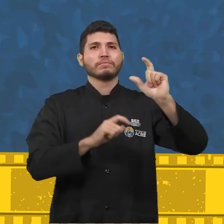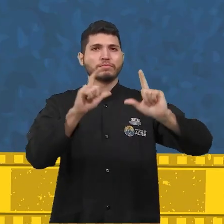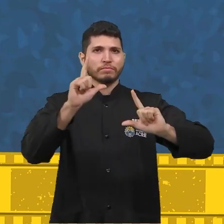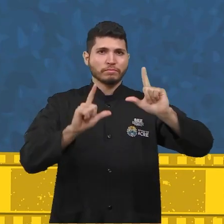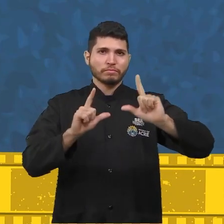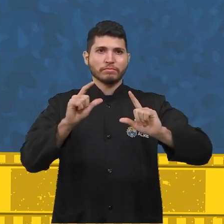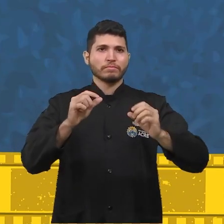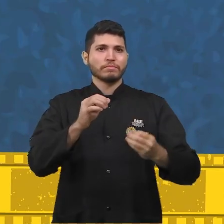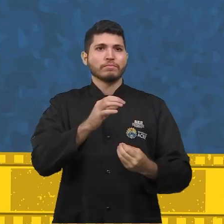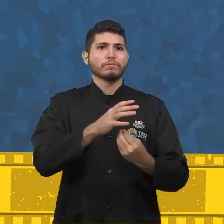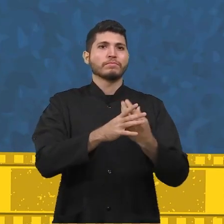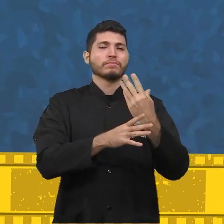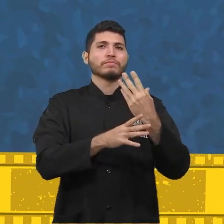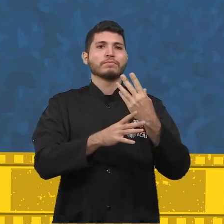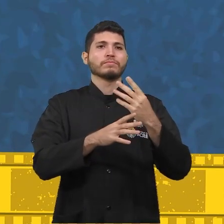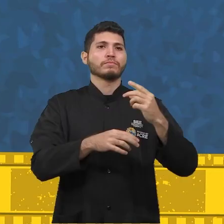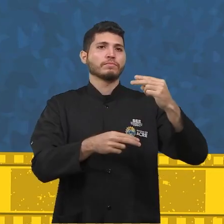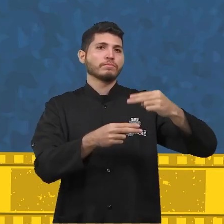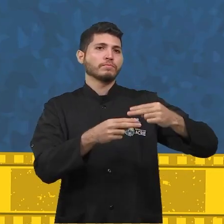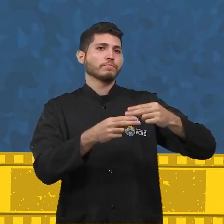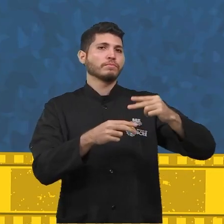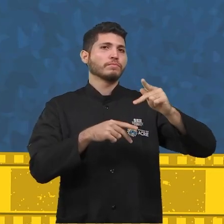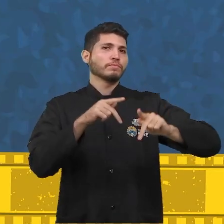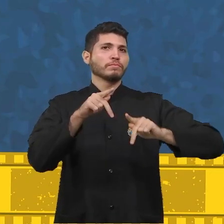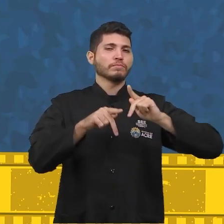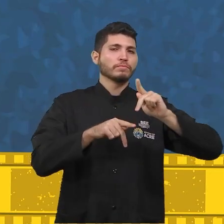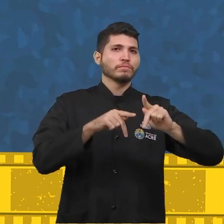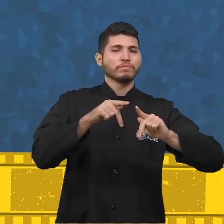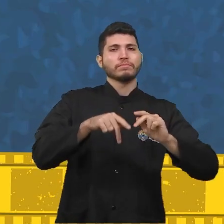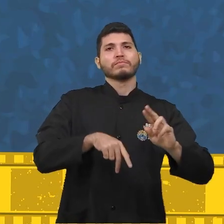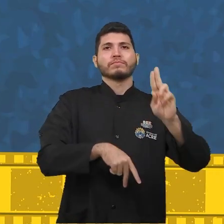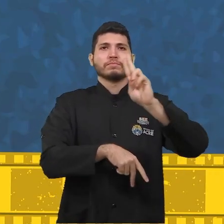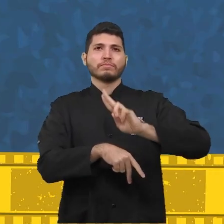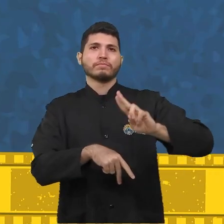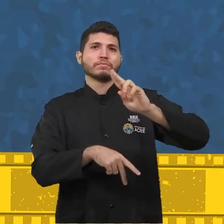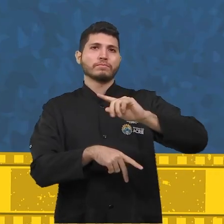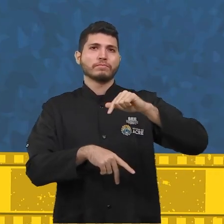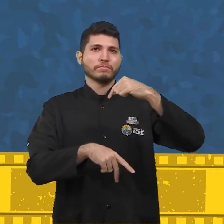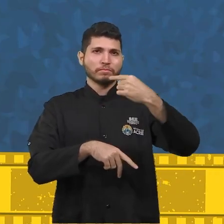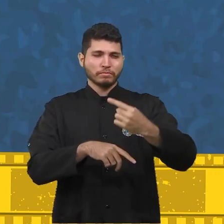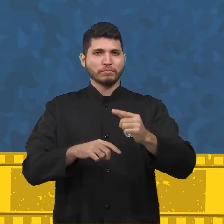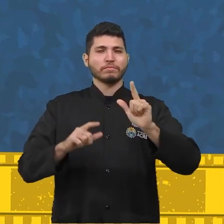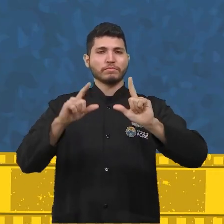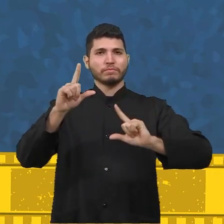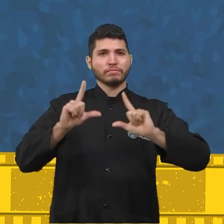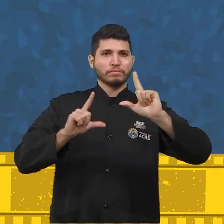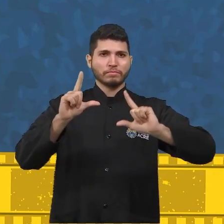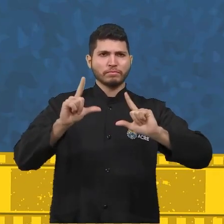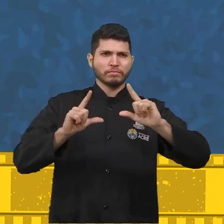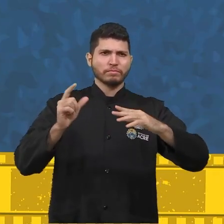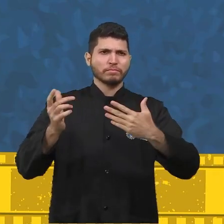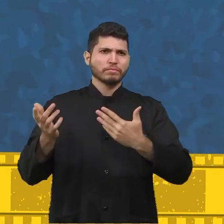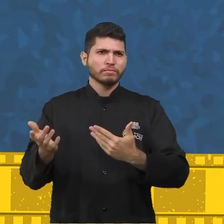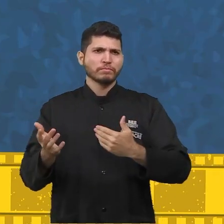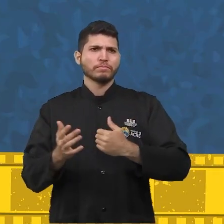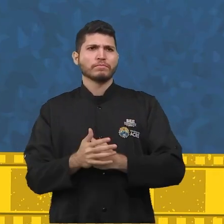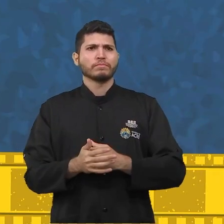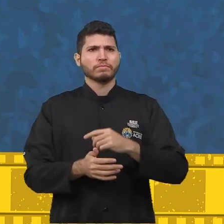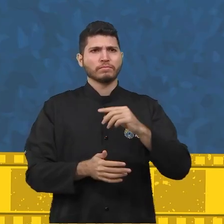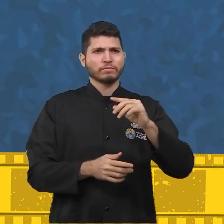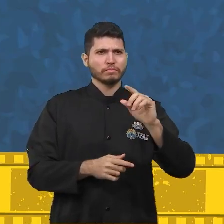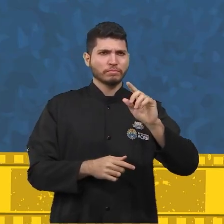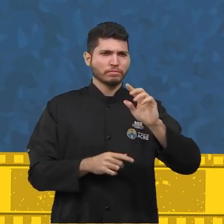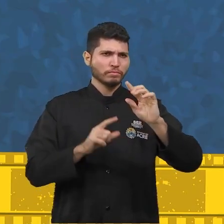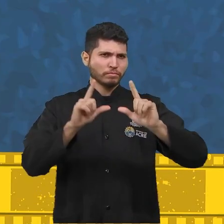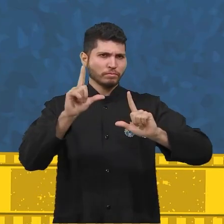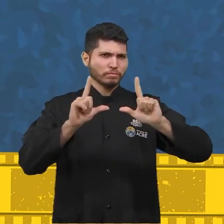populares radionovelas para a televisão. A TV Tupi foi pioneira, exibindo Sua Vida Me